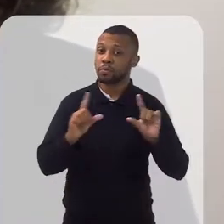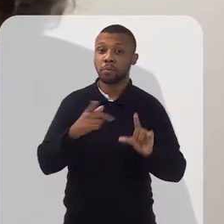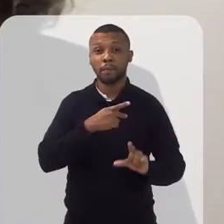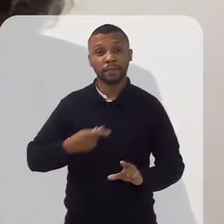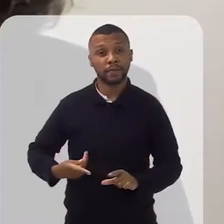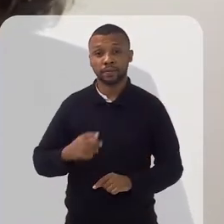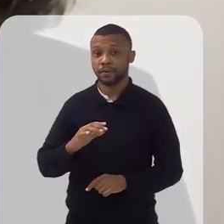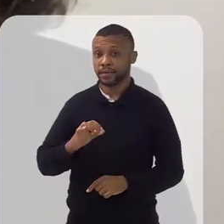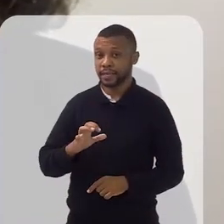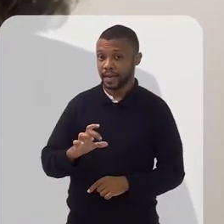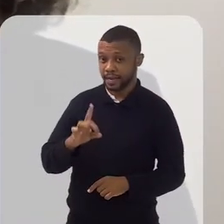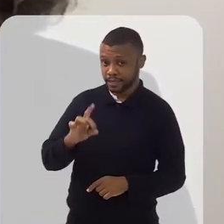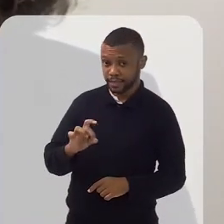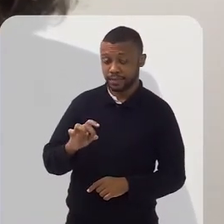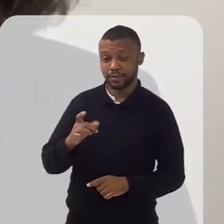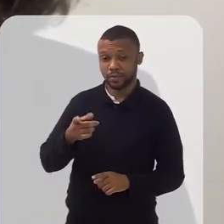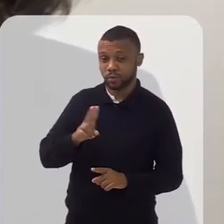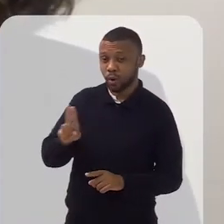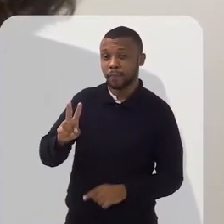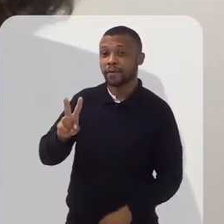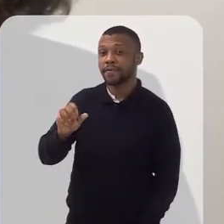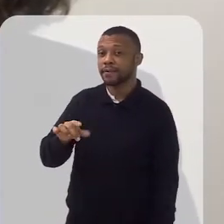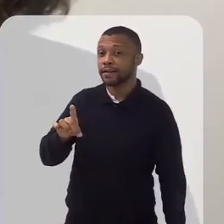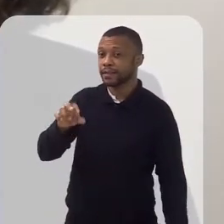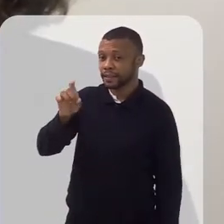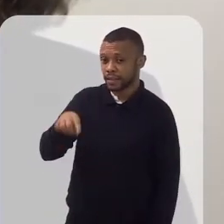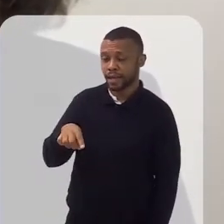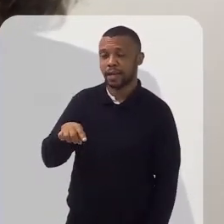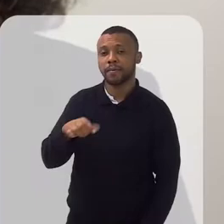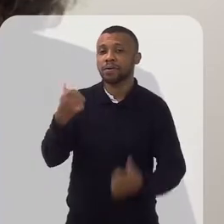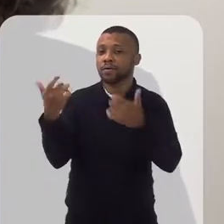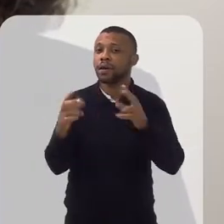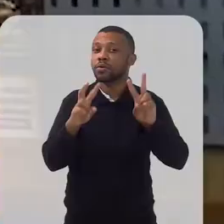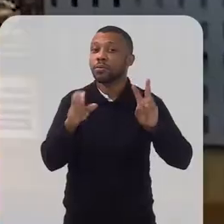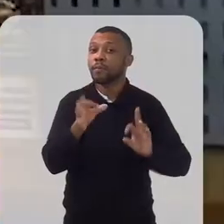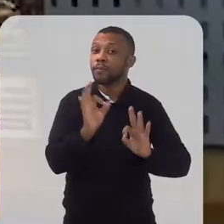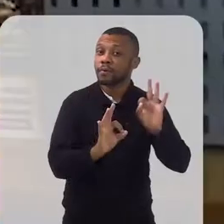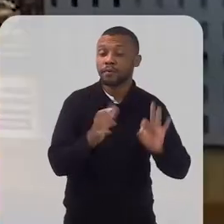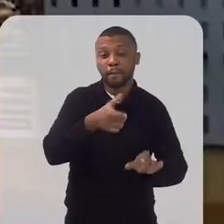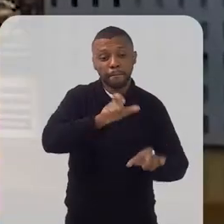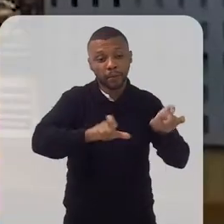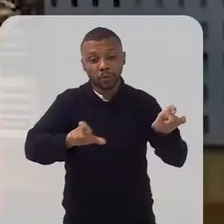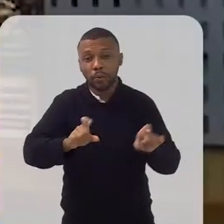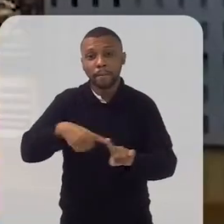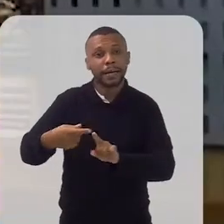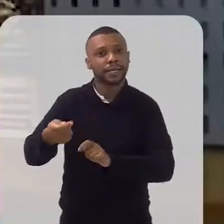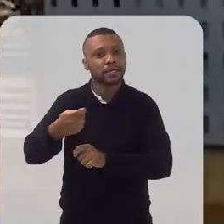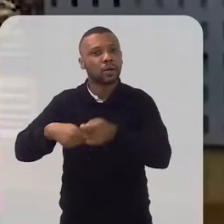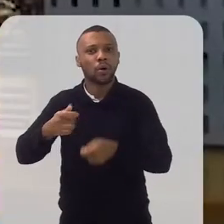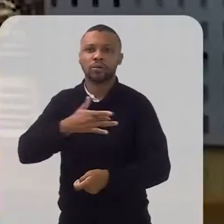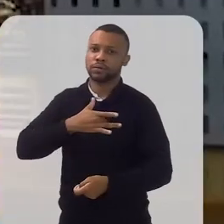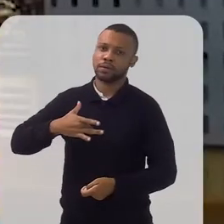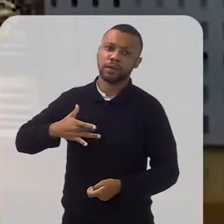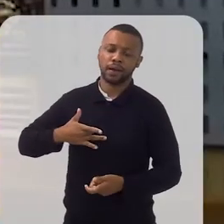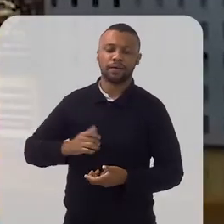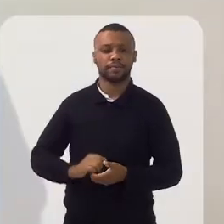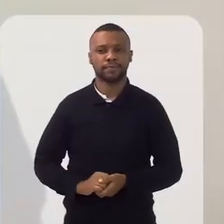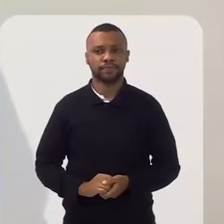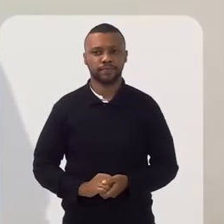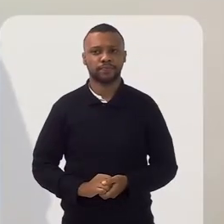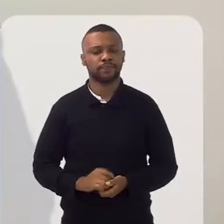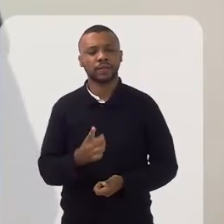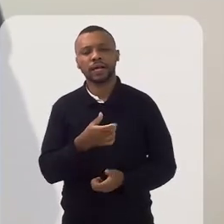Estamos de volta com o presidente do CIEDES, Vandré Brilhante, para falar sobre o projeto Pessoas e Negócios Saudáveis. Esse ponto